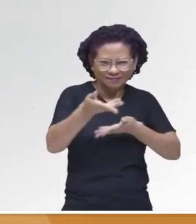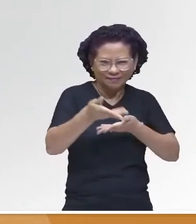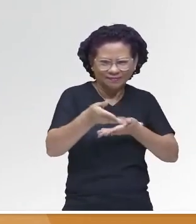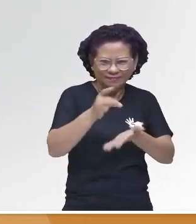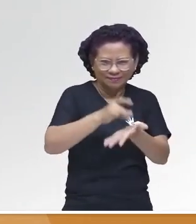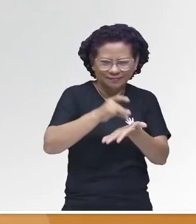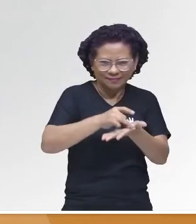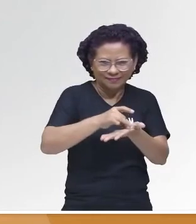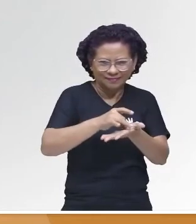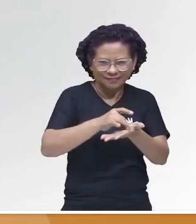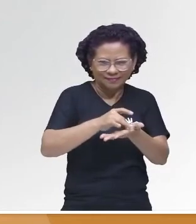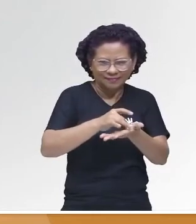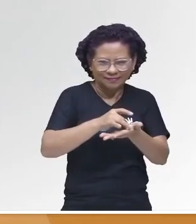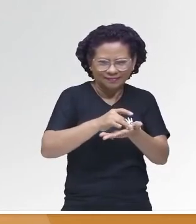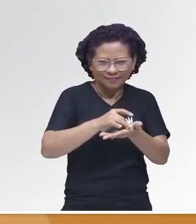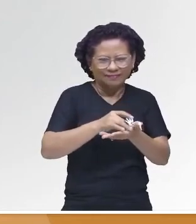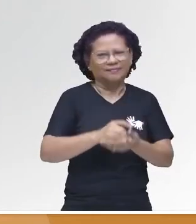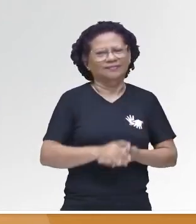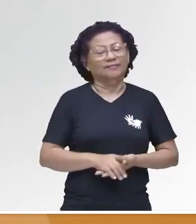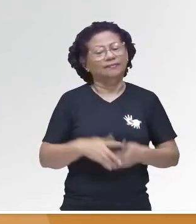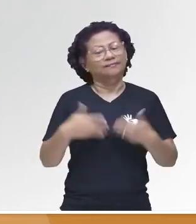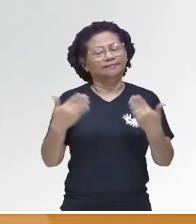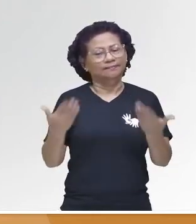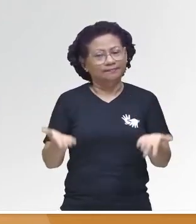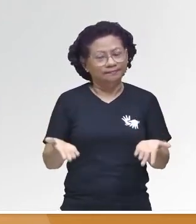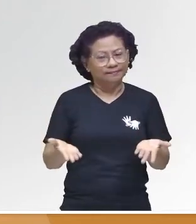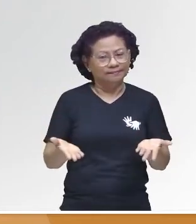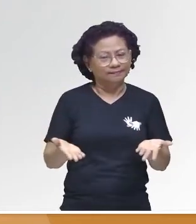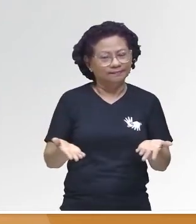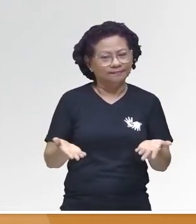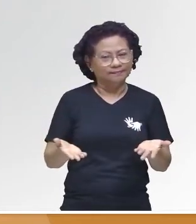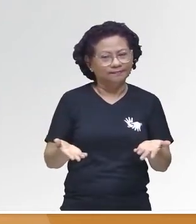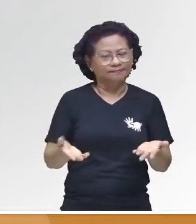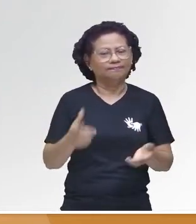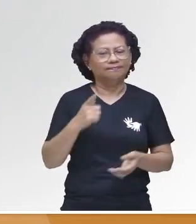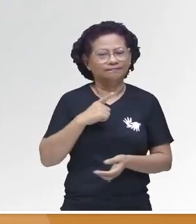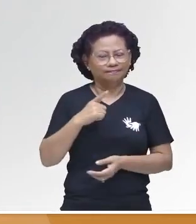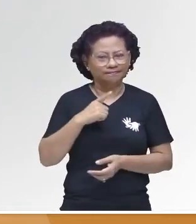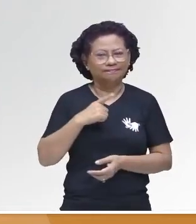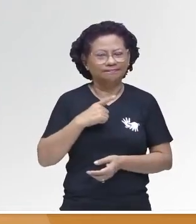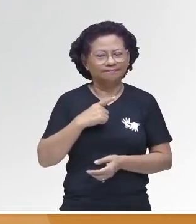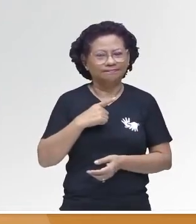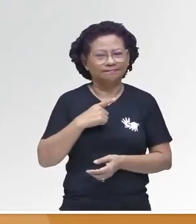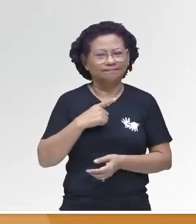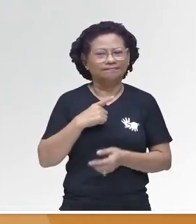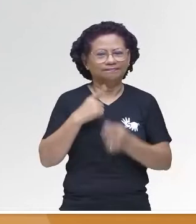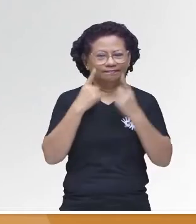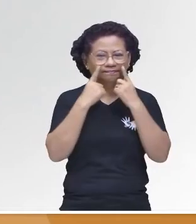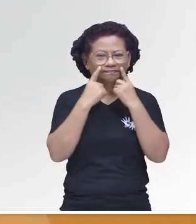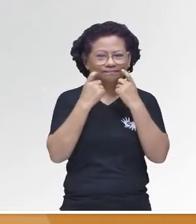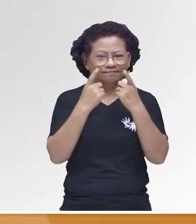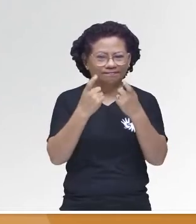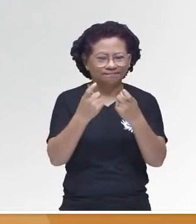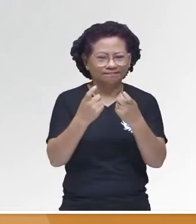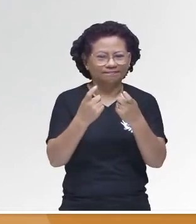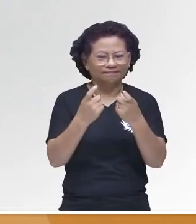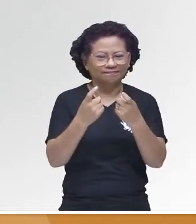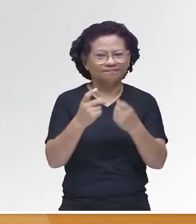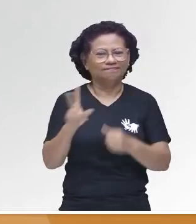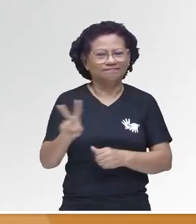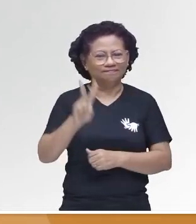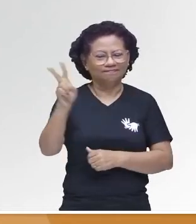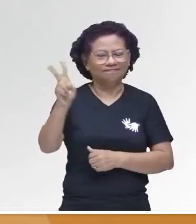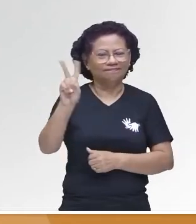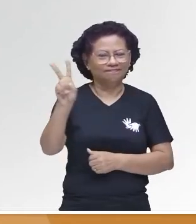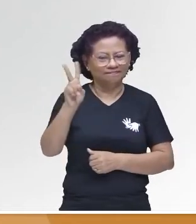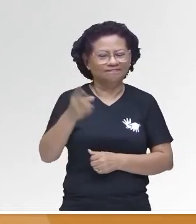para vocês? Por que isso? Então, há sempre um jogo de interesse, um jogo de valores que são colocados em voga.